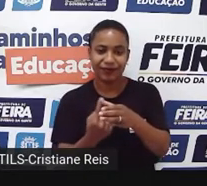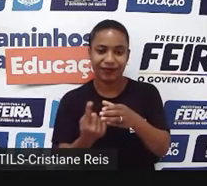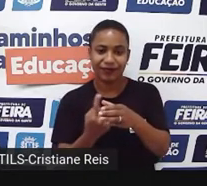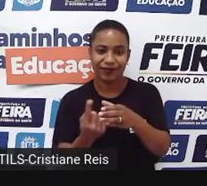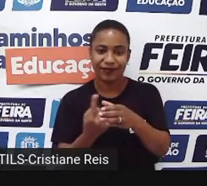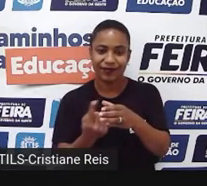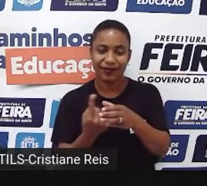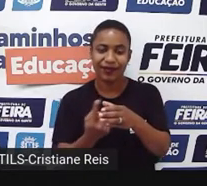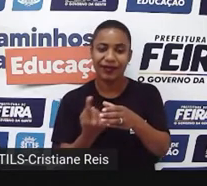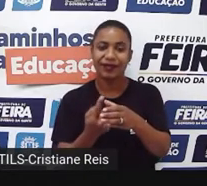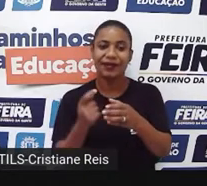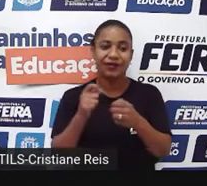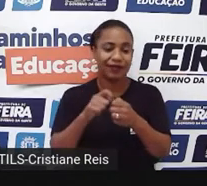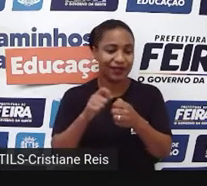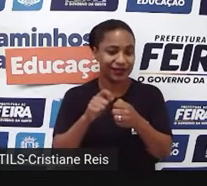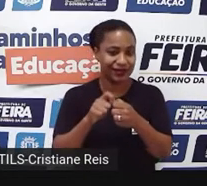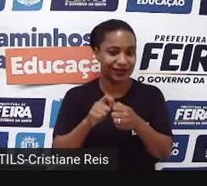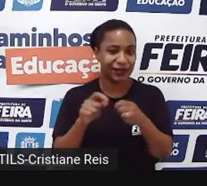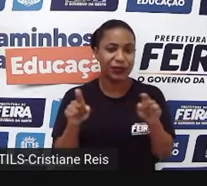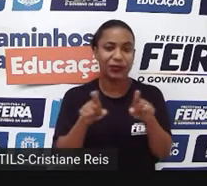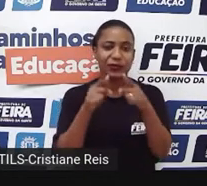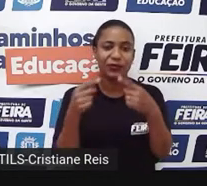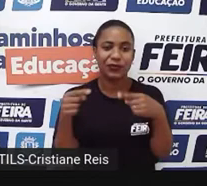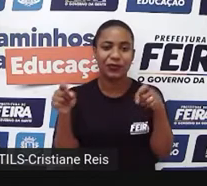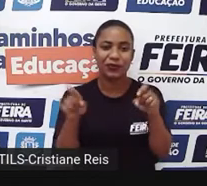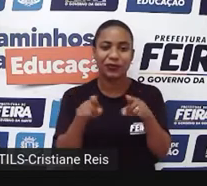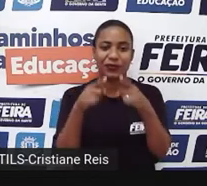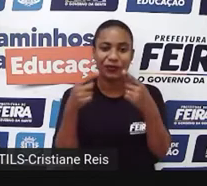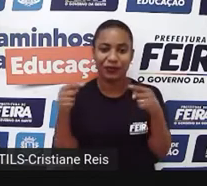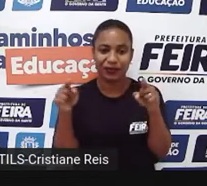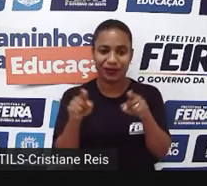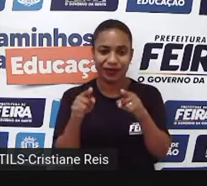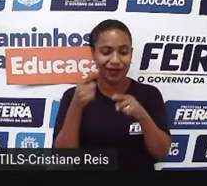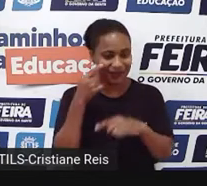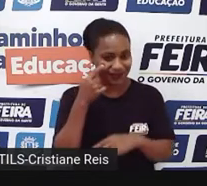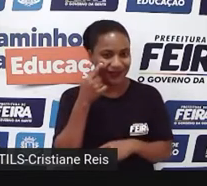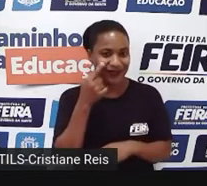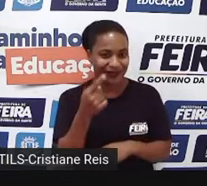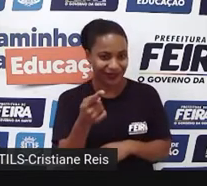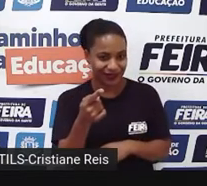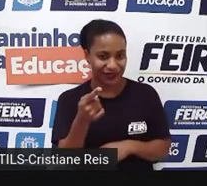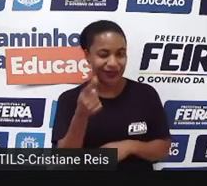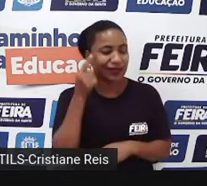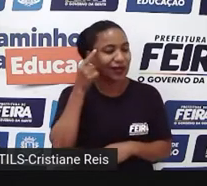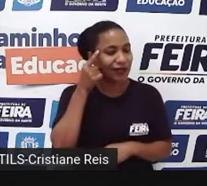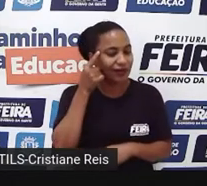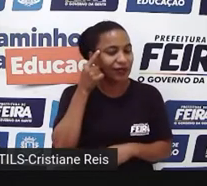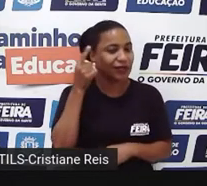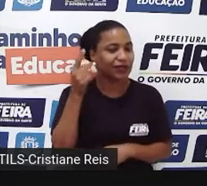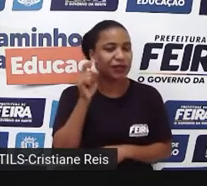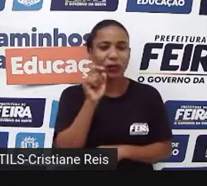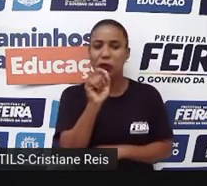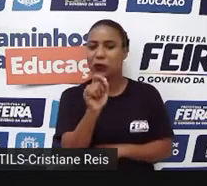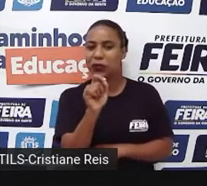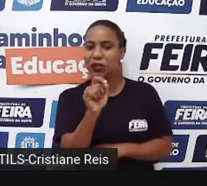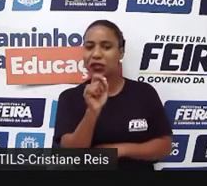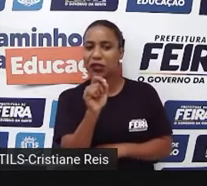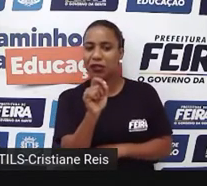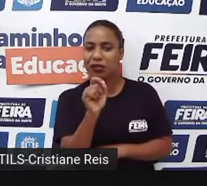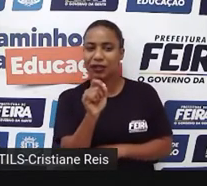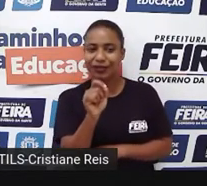discos fonográficos, que foi por isso que eu coloquei essa imagem aqui, para vocês terem uma ideia do que são esses